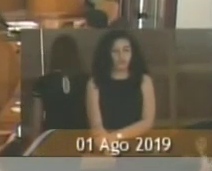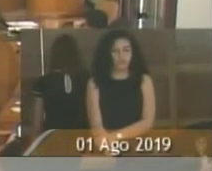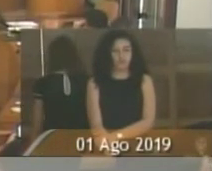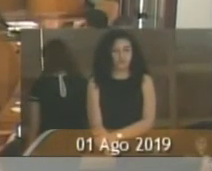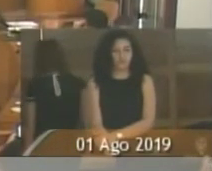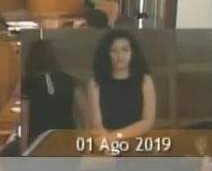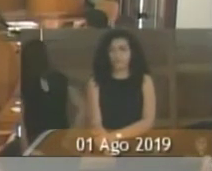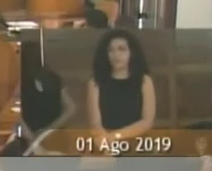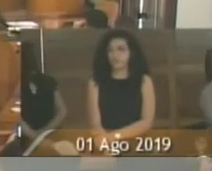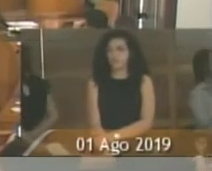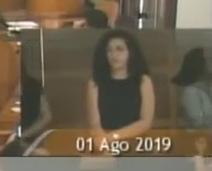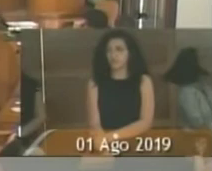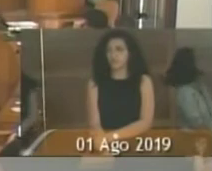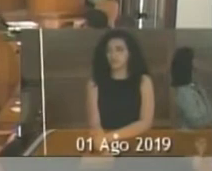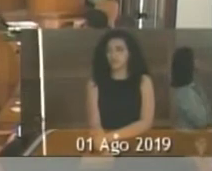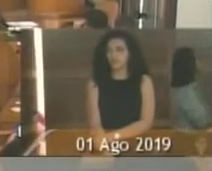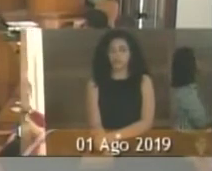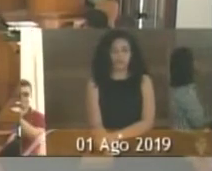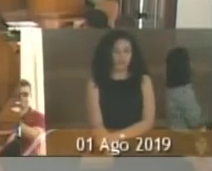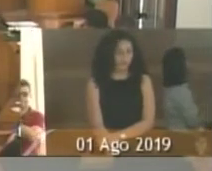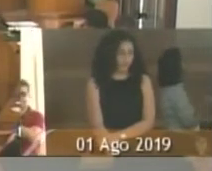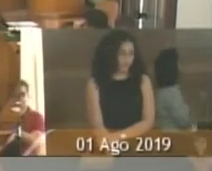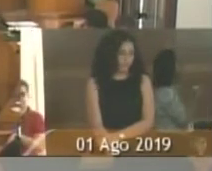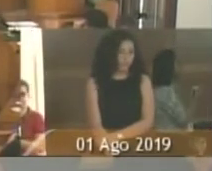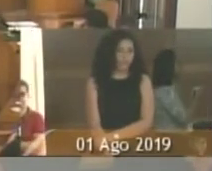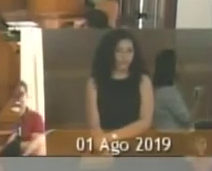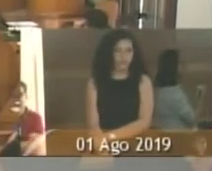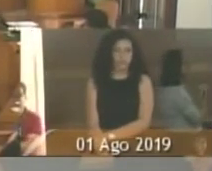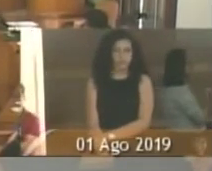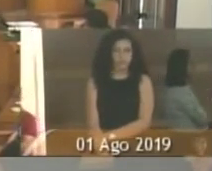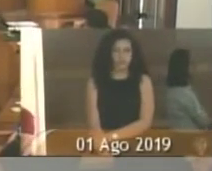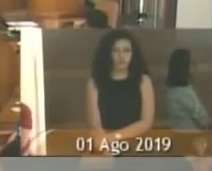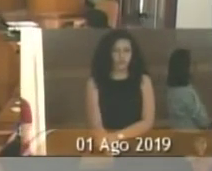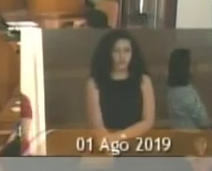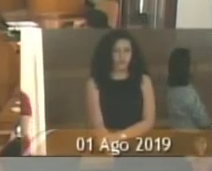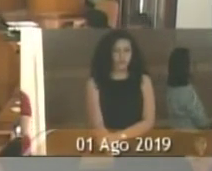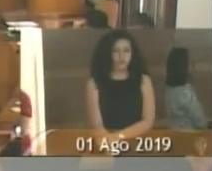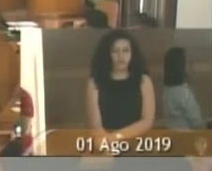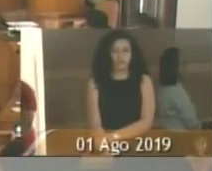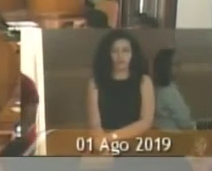comer. Aí eu levei no médico lá, mas a bomba.